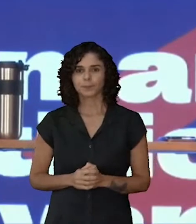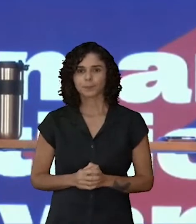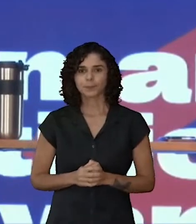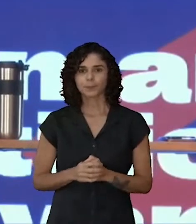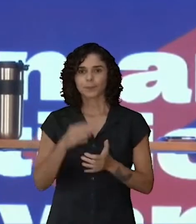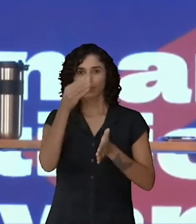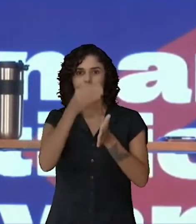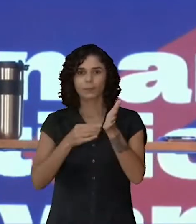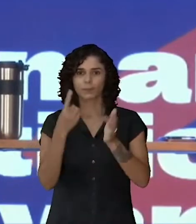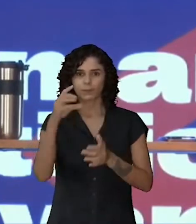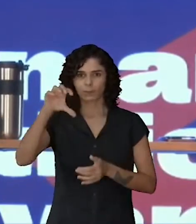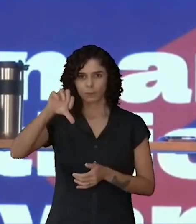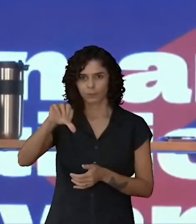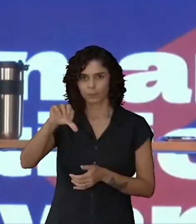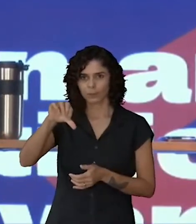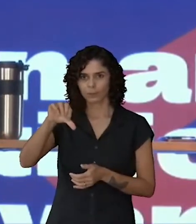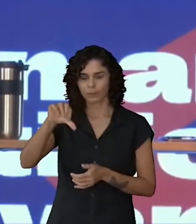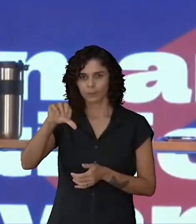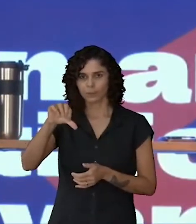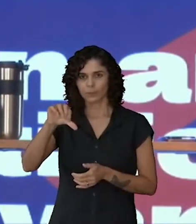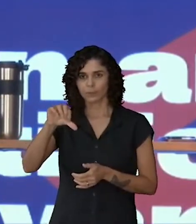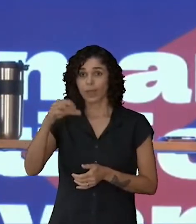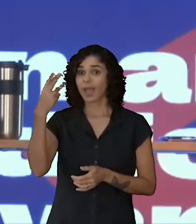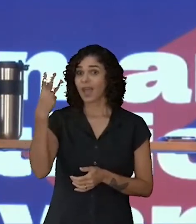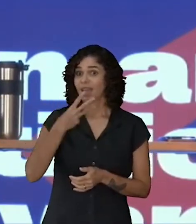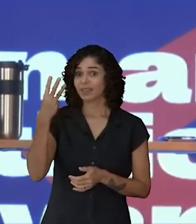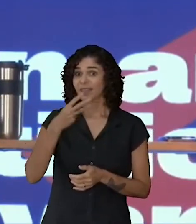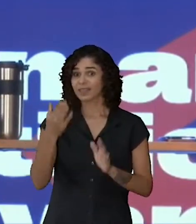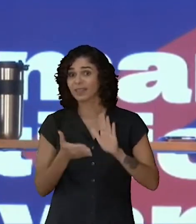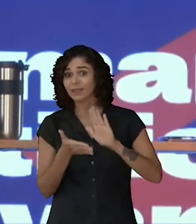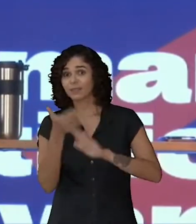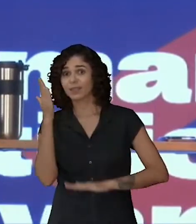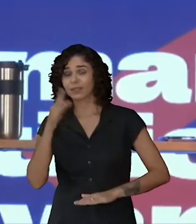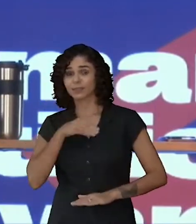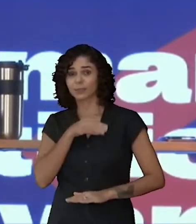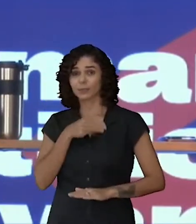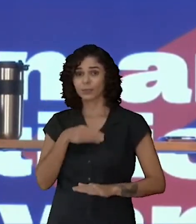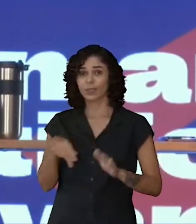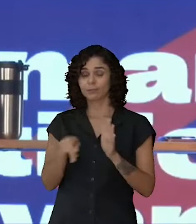Capítulo 19. Isso aqui é a terceira viagem missionária de Paulo.